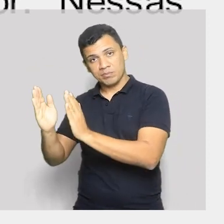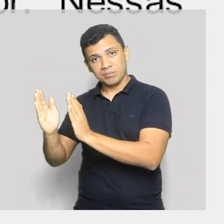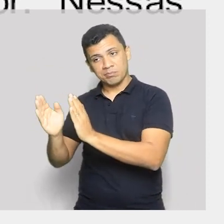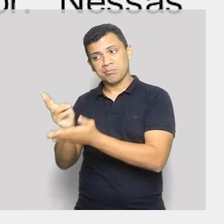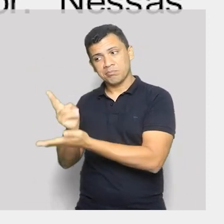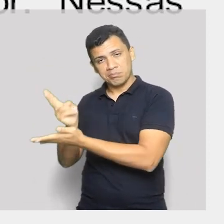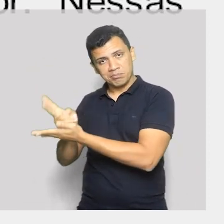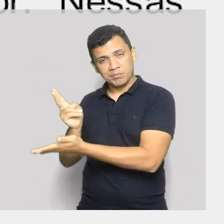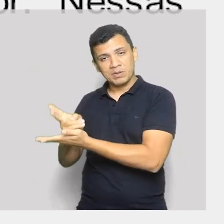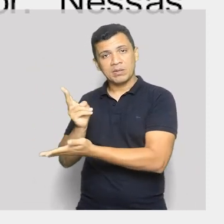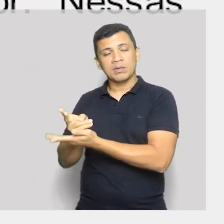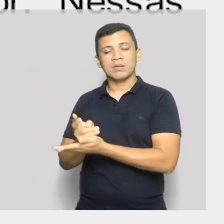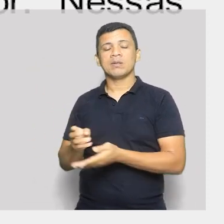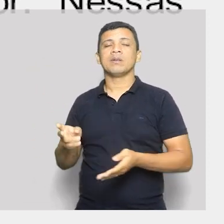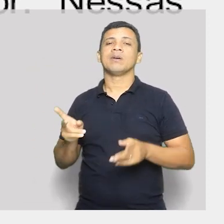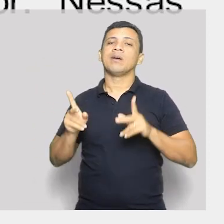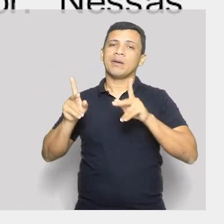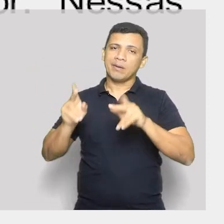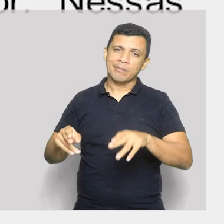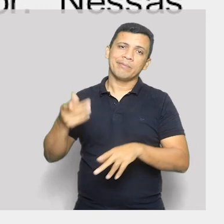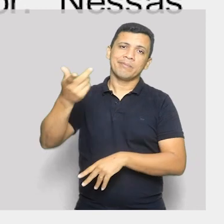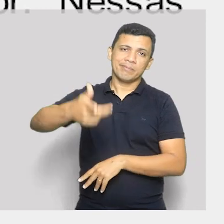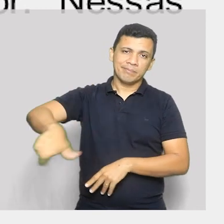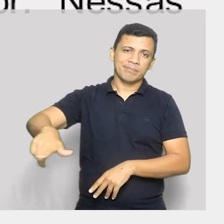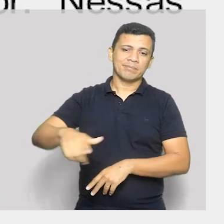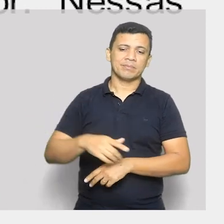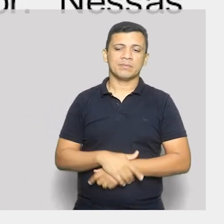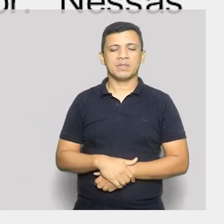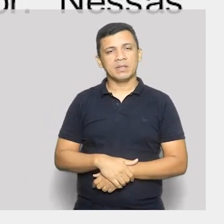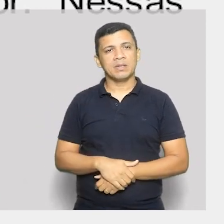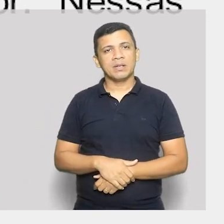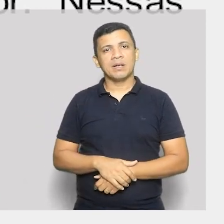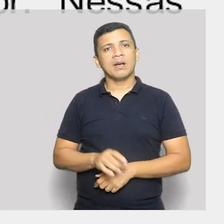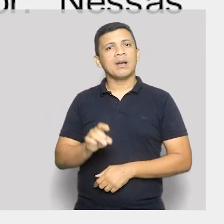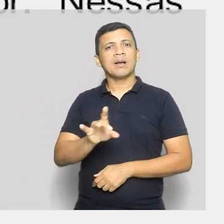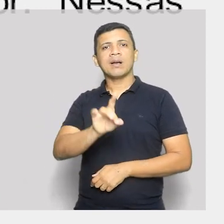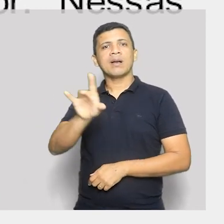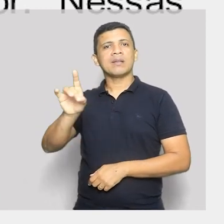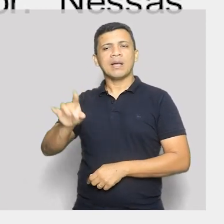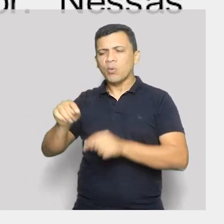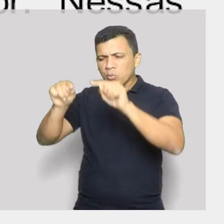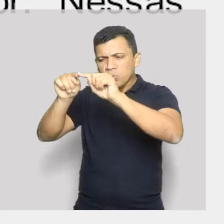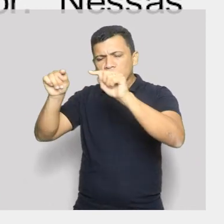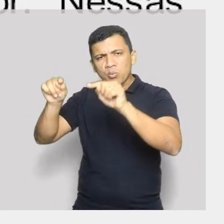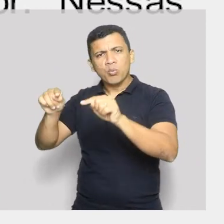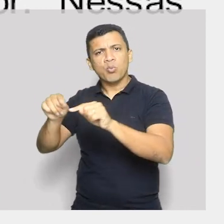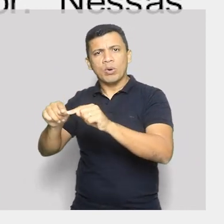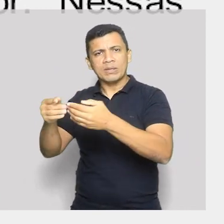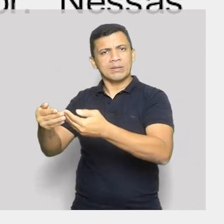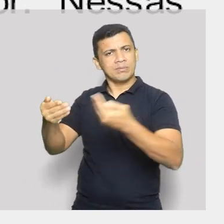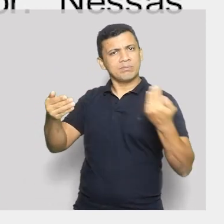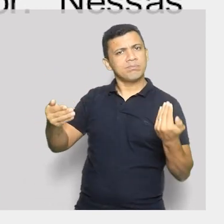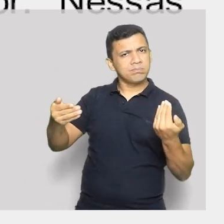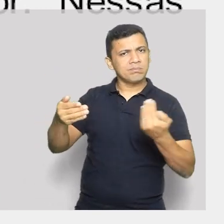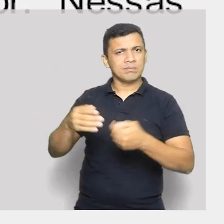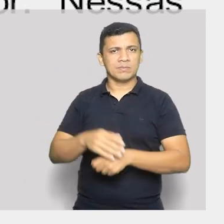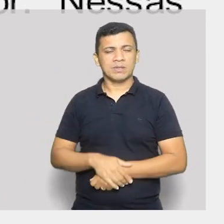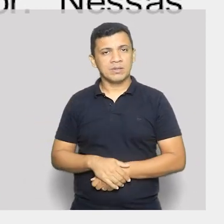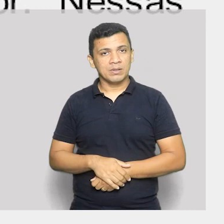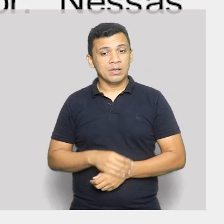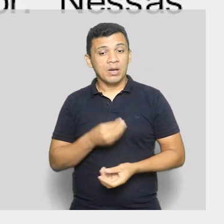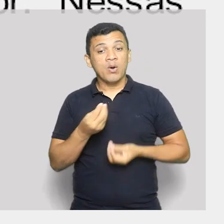seguintes, o mesmo processo é repetido em cada um dos quadrados da etapa anterior.